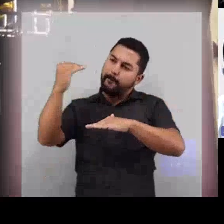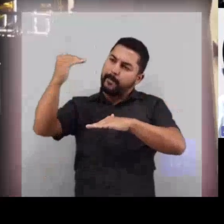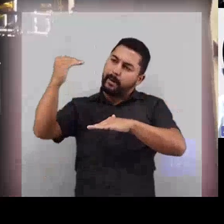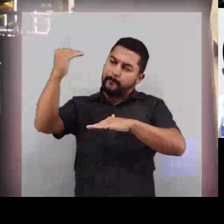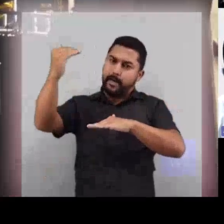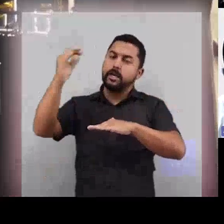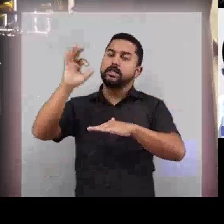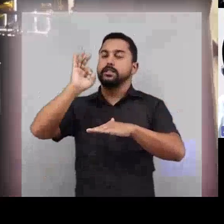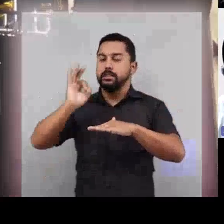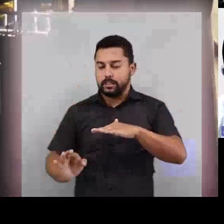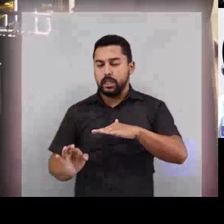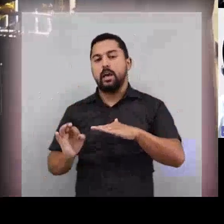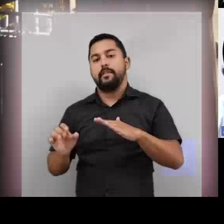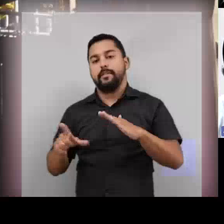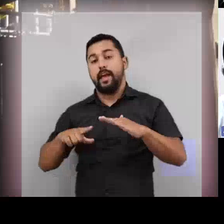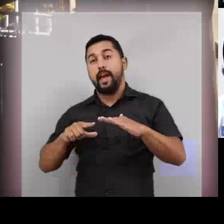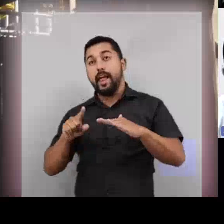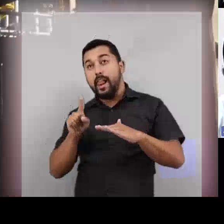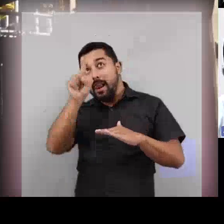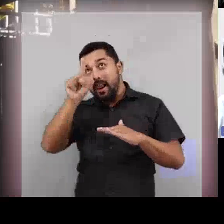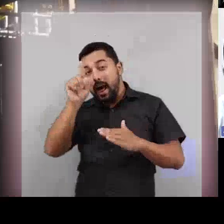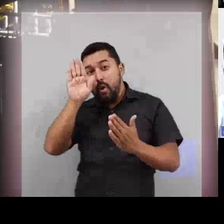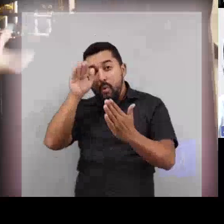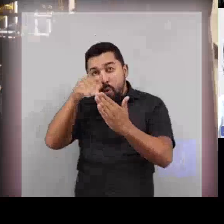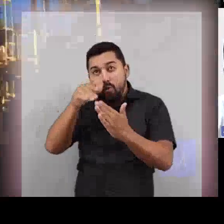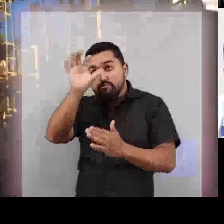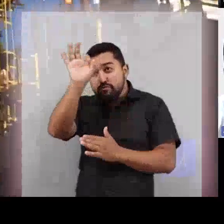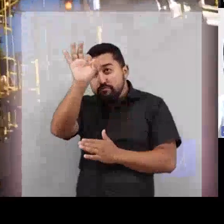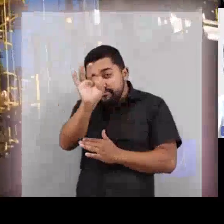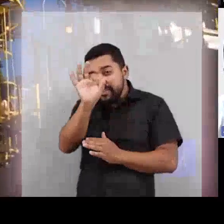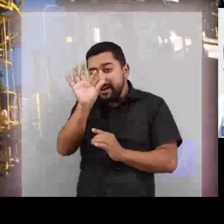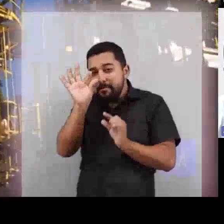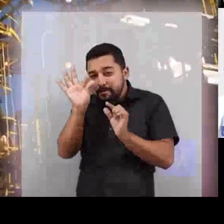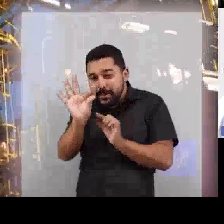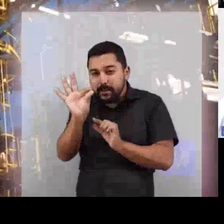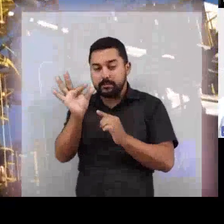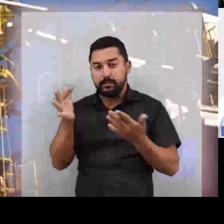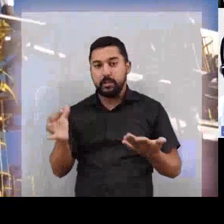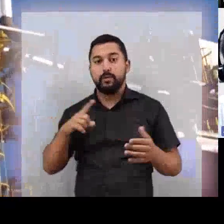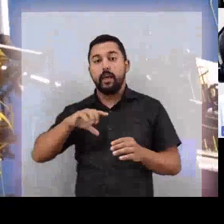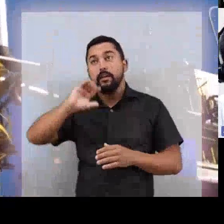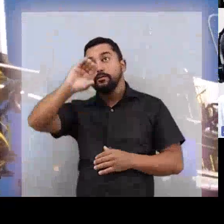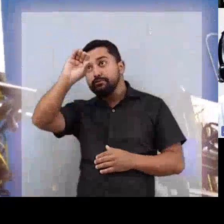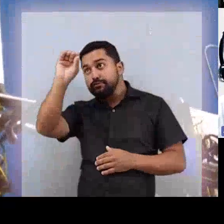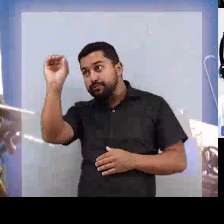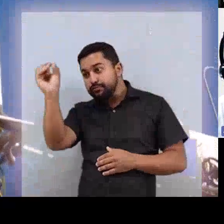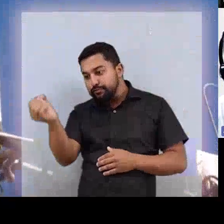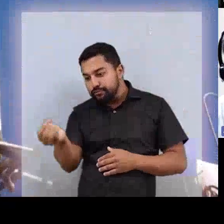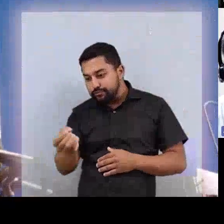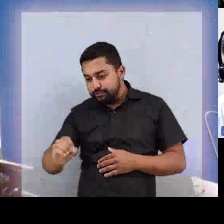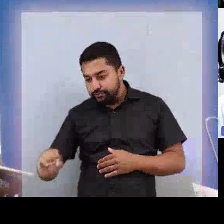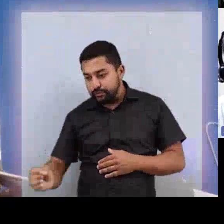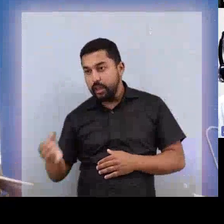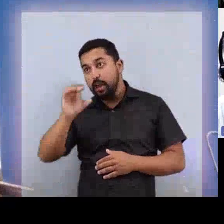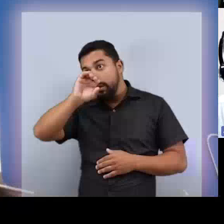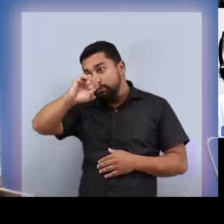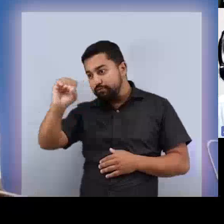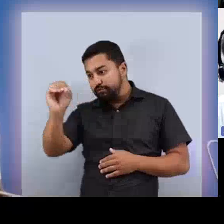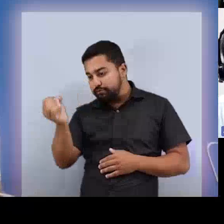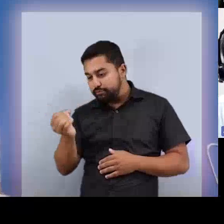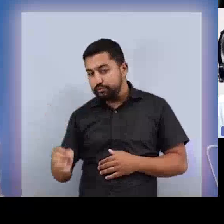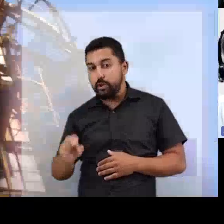que são um pouco menores e lá em cima as menores moléculas de todas. De cada um desses andares sai um tubo por onde escorre o líquido